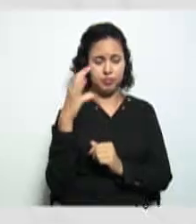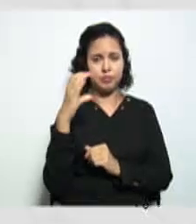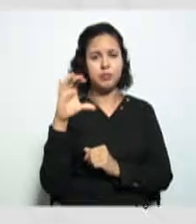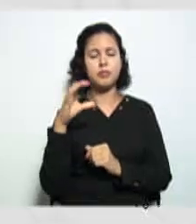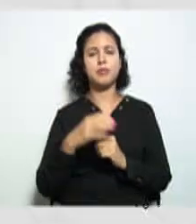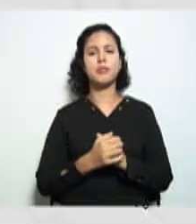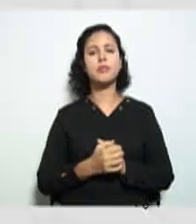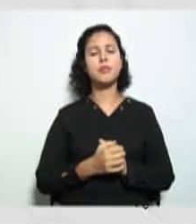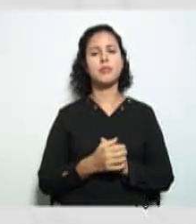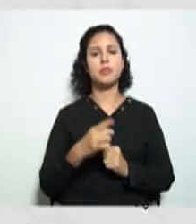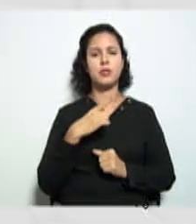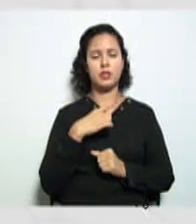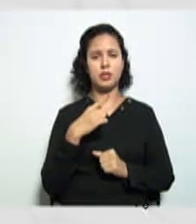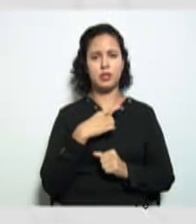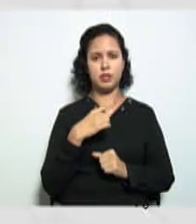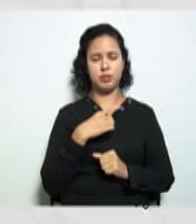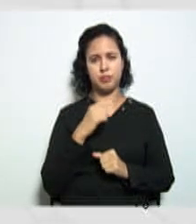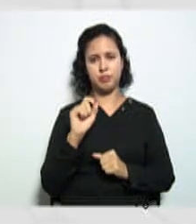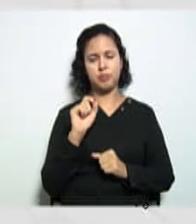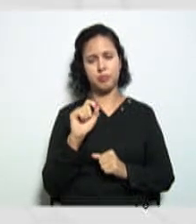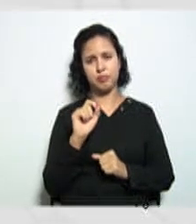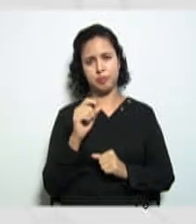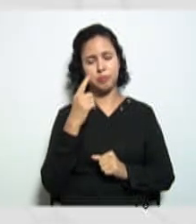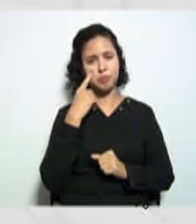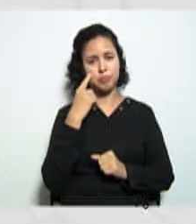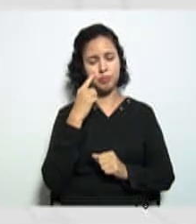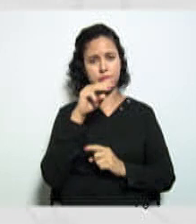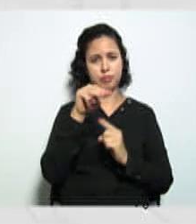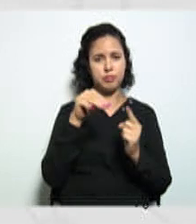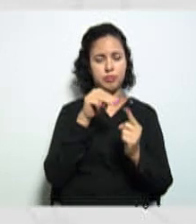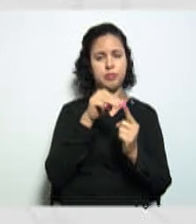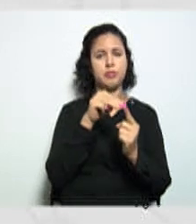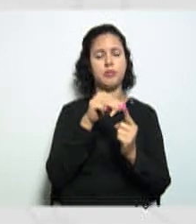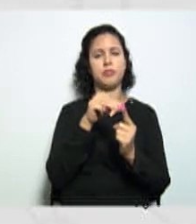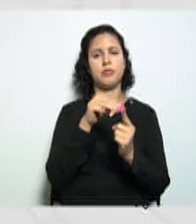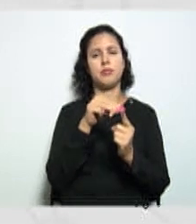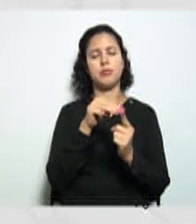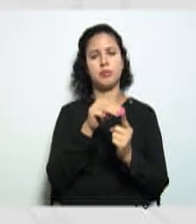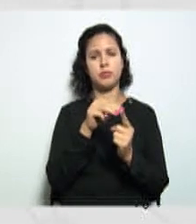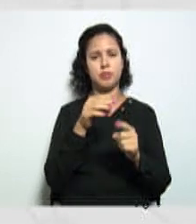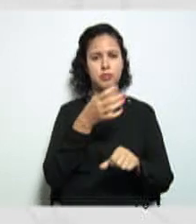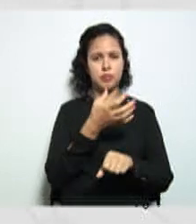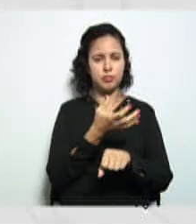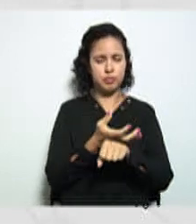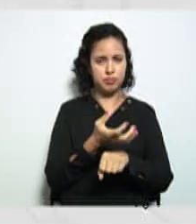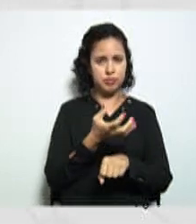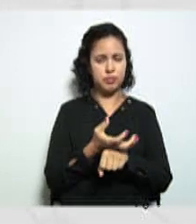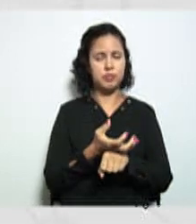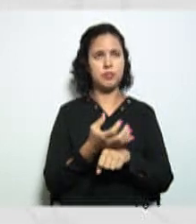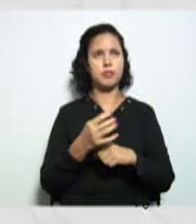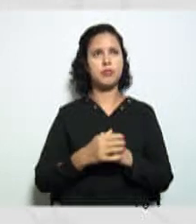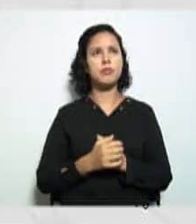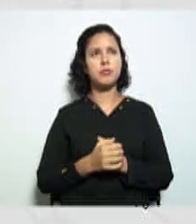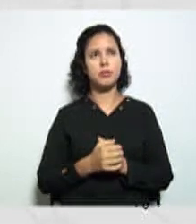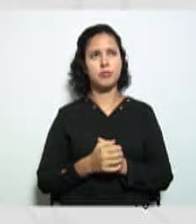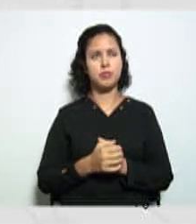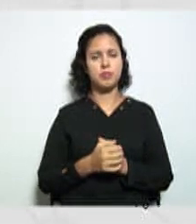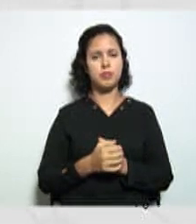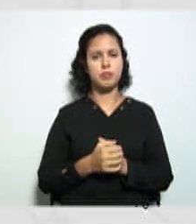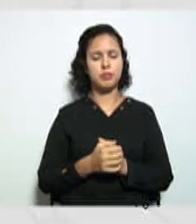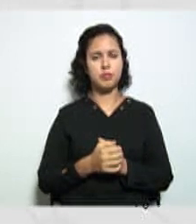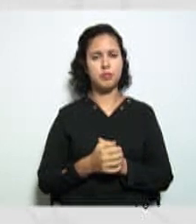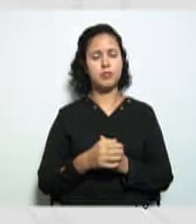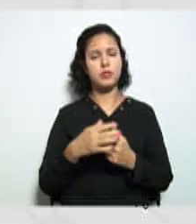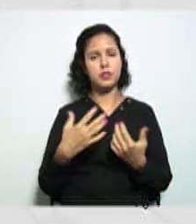temos aqui a ementa da nossa disciplina. Professora Anabela, vamos me ajudar? Eu vou aqui riscando. Então,